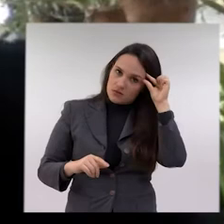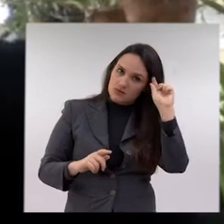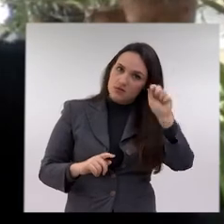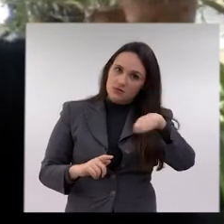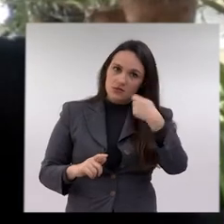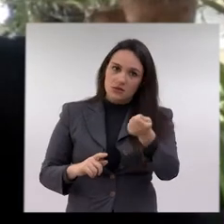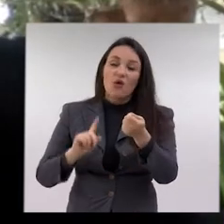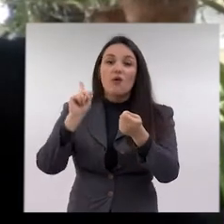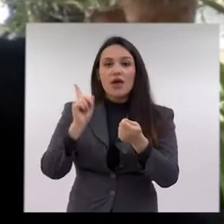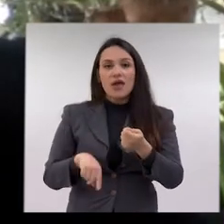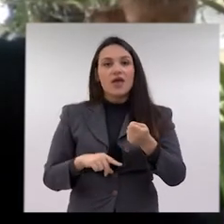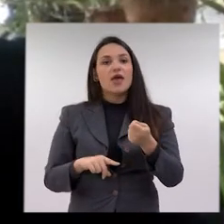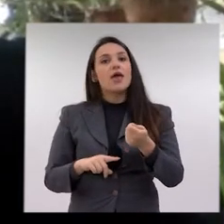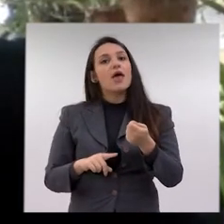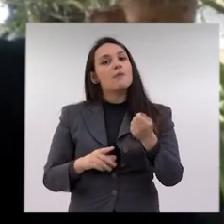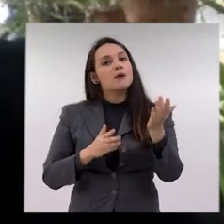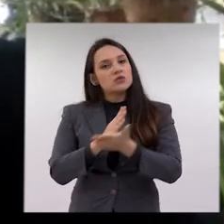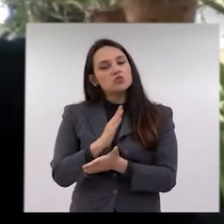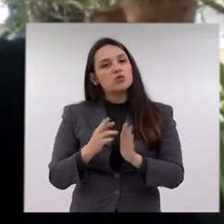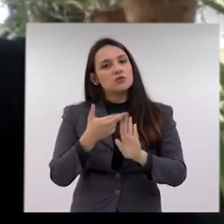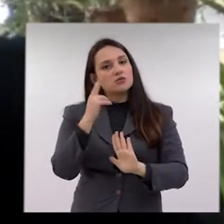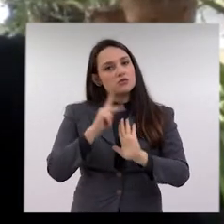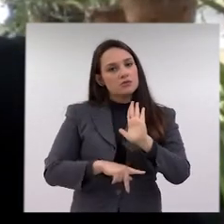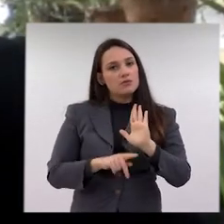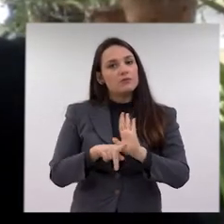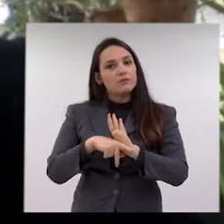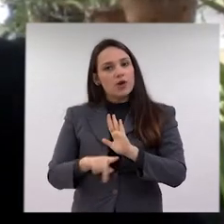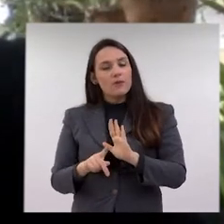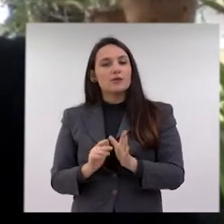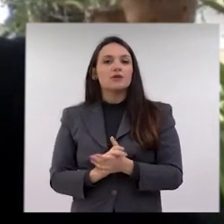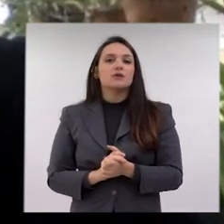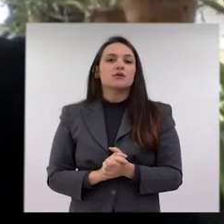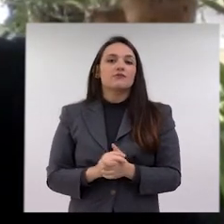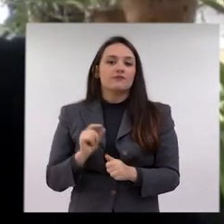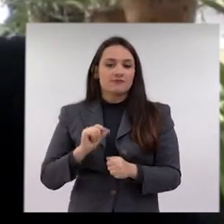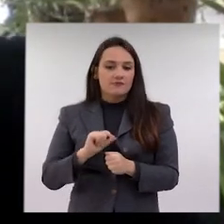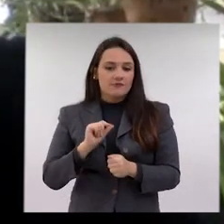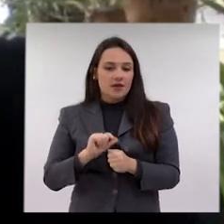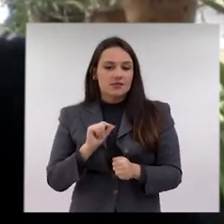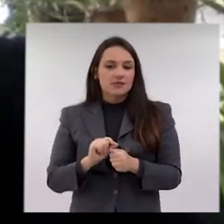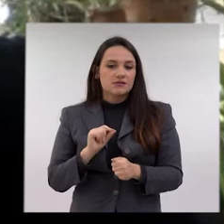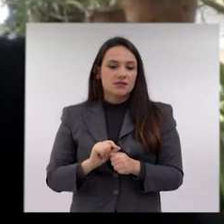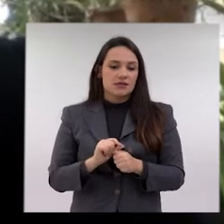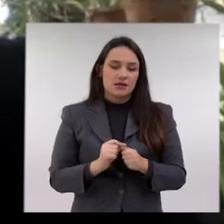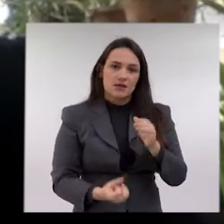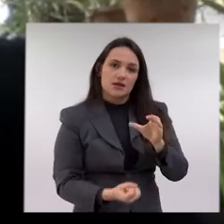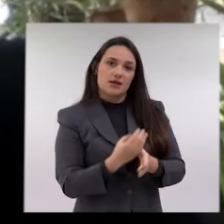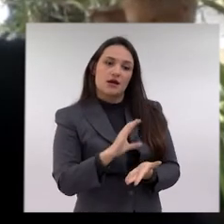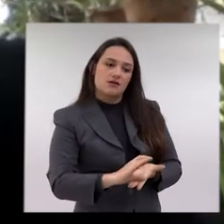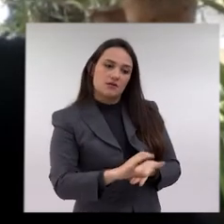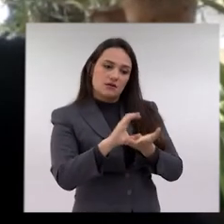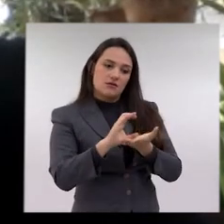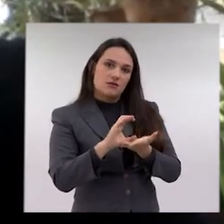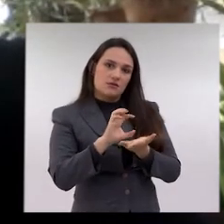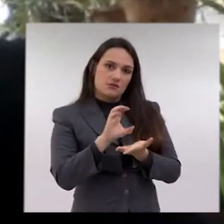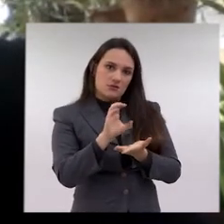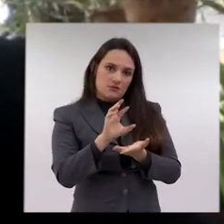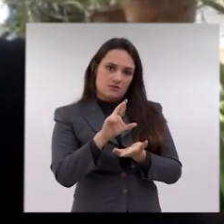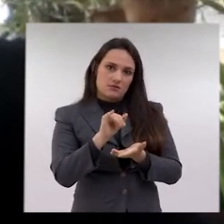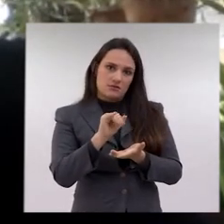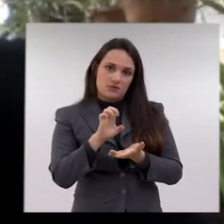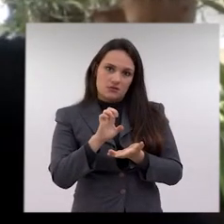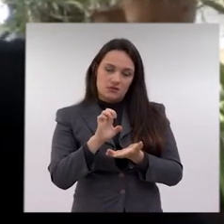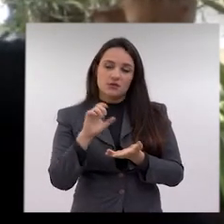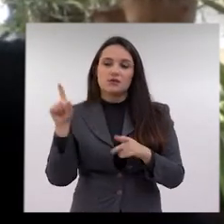a resolução na nossa Casa Legislativa em relação à indicação do CRI, né, do Conselho de Reitores,